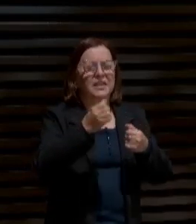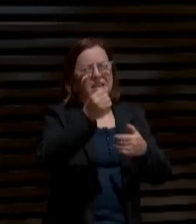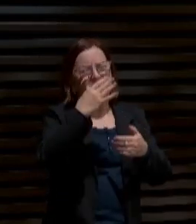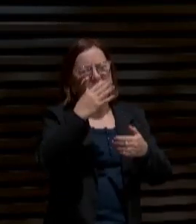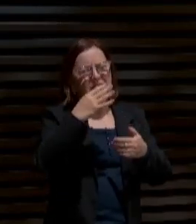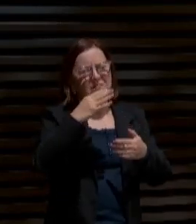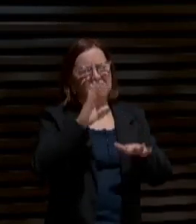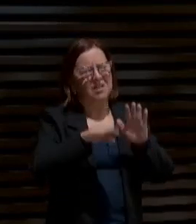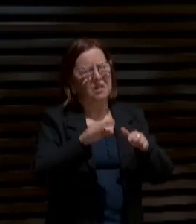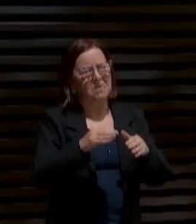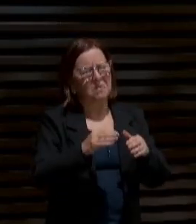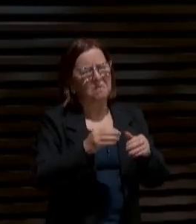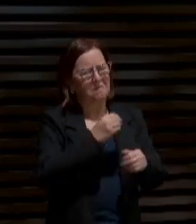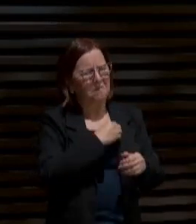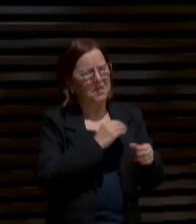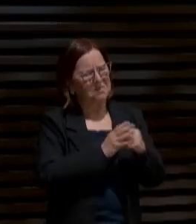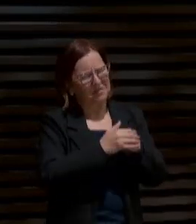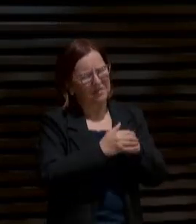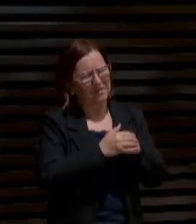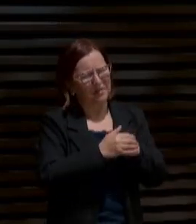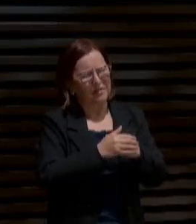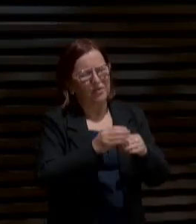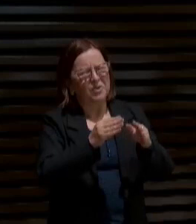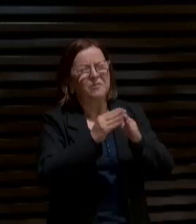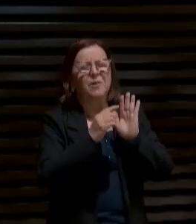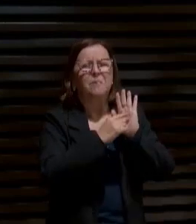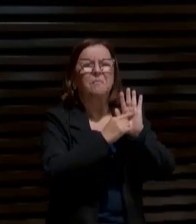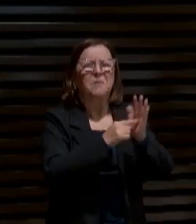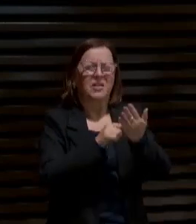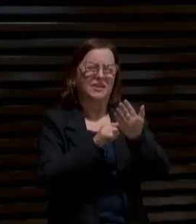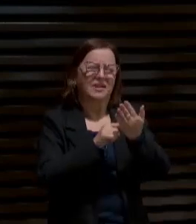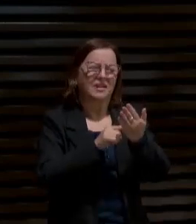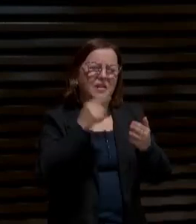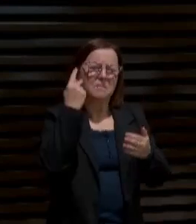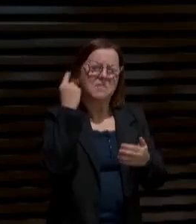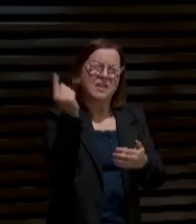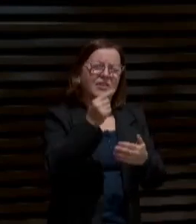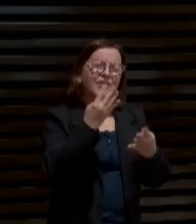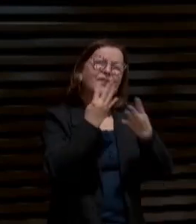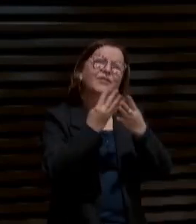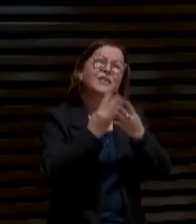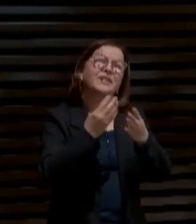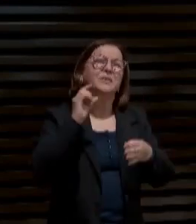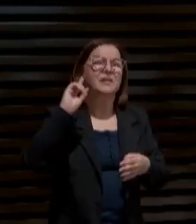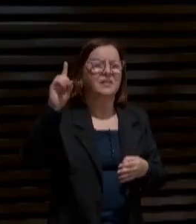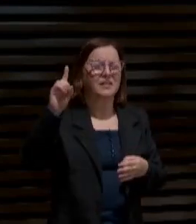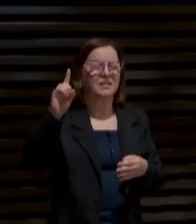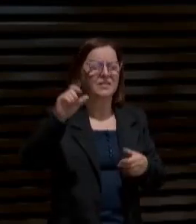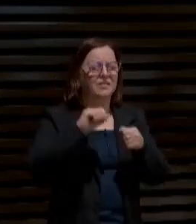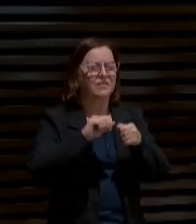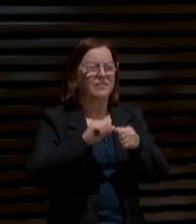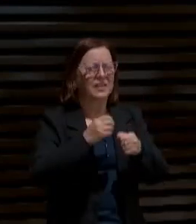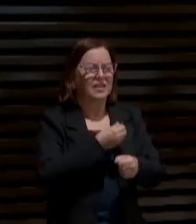escondido traz à tona seu para que nós possamos confessar a ti faz isso na vida da tua igreja para edificação da